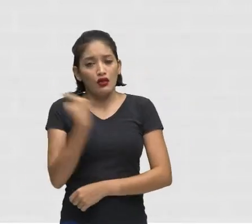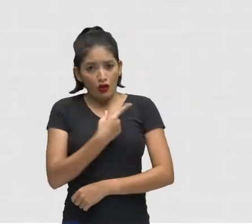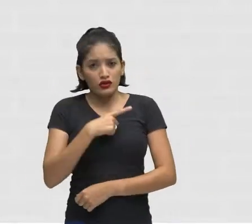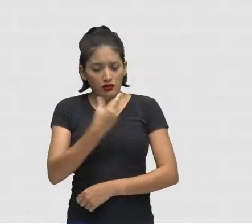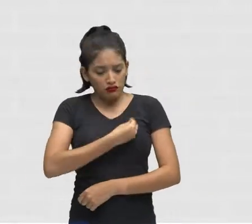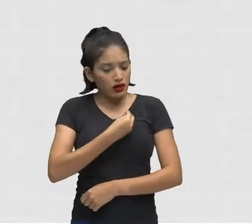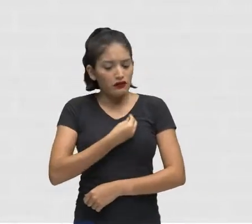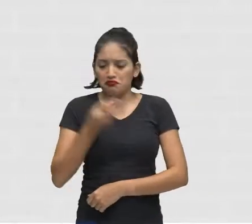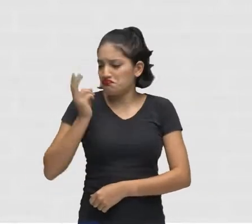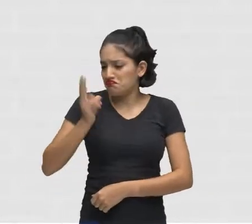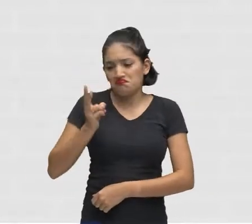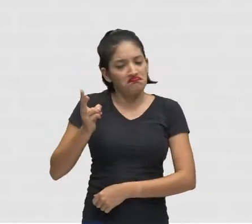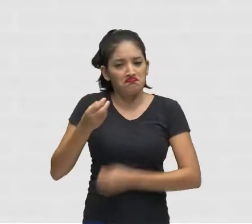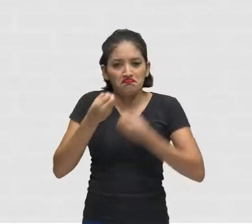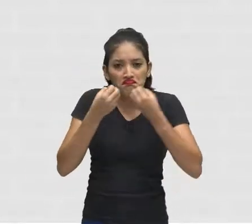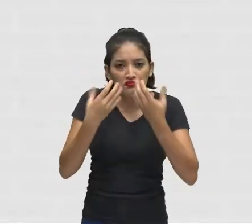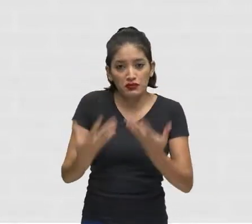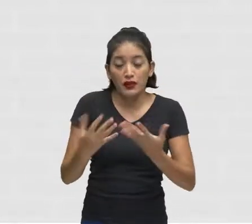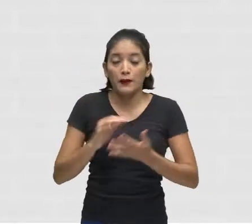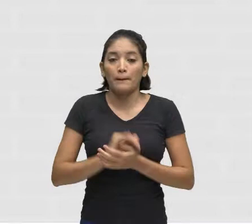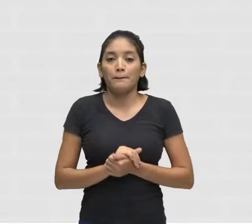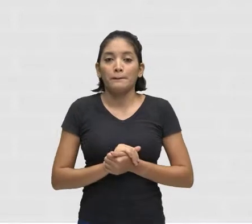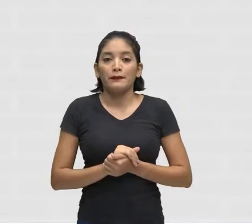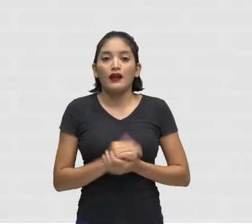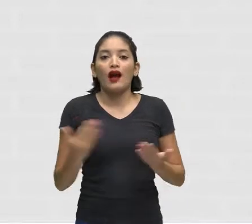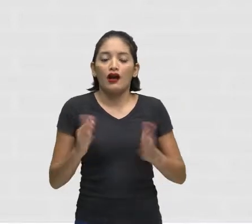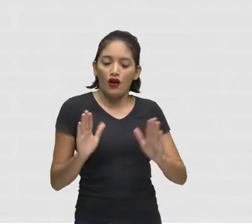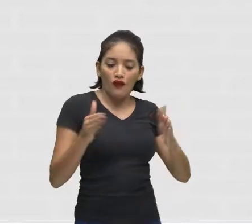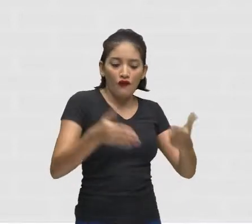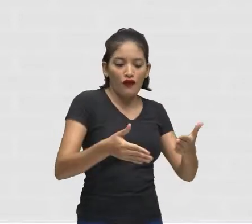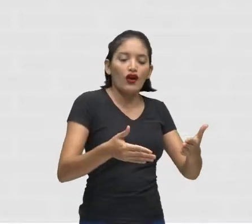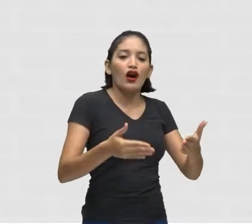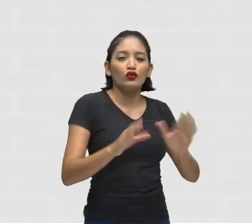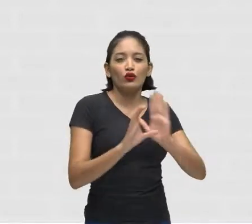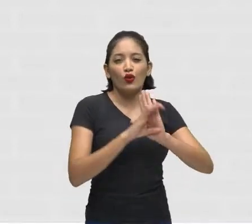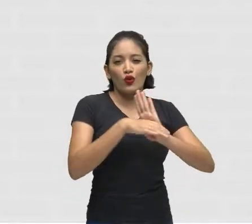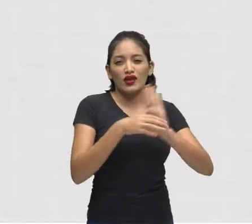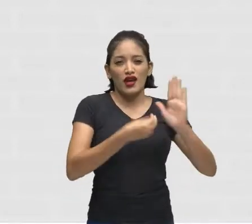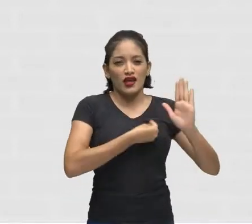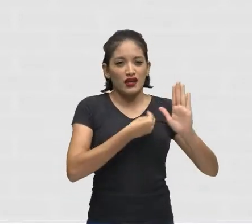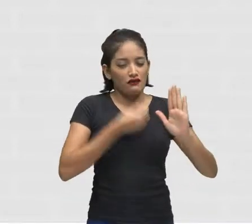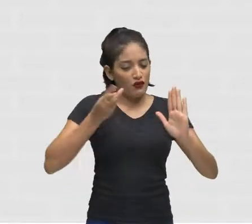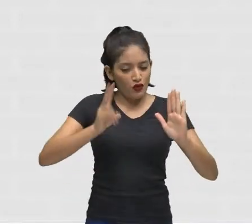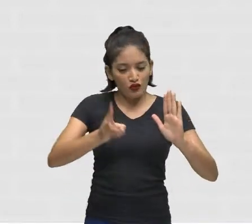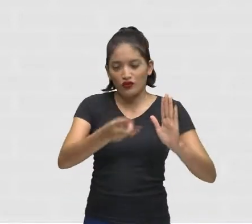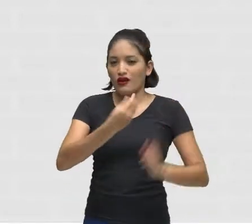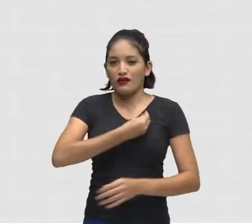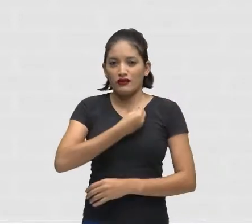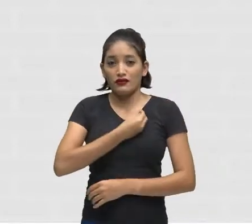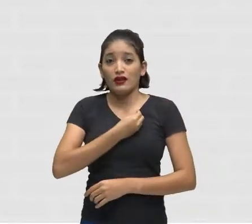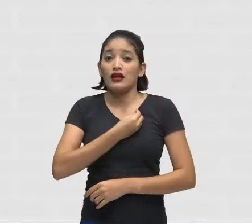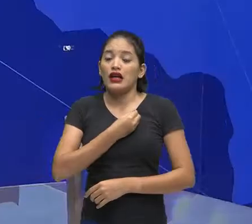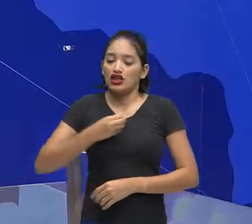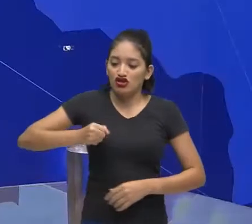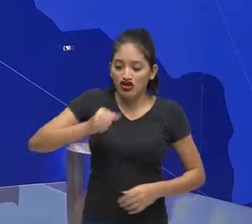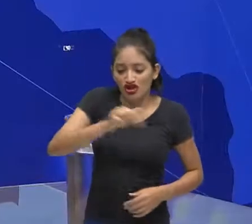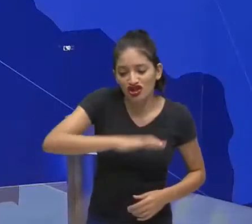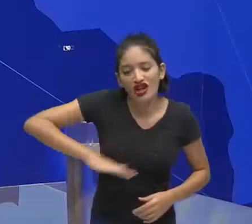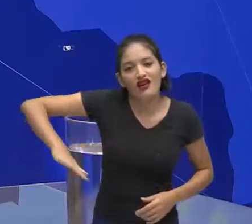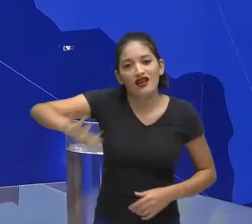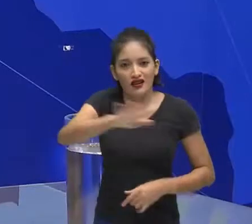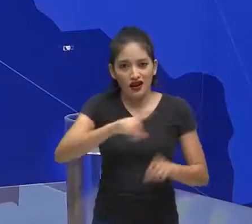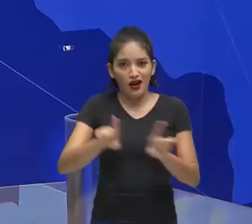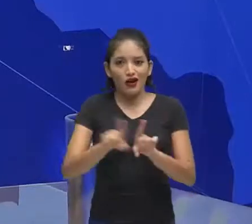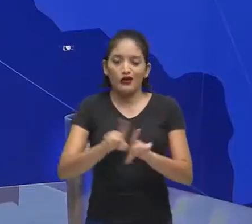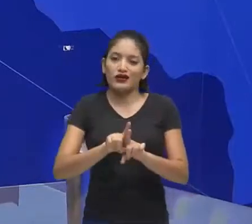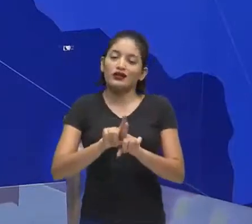vivida, né? E aí nós vamos entrar nesses conceitos de vida bem vivida, no sentido geral, mas também no sentido particular, né? O que é uma vida